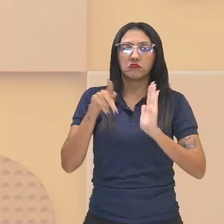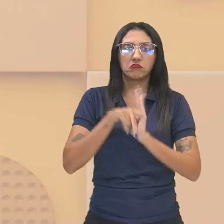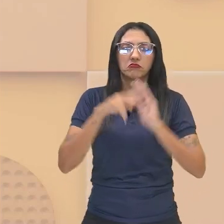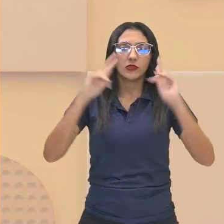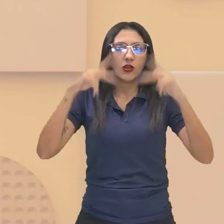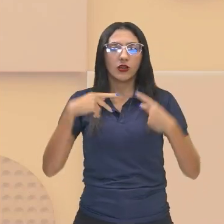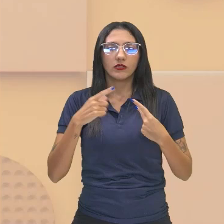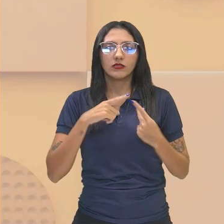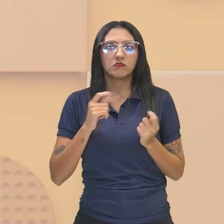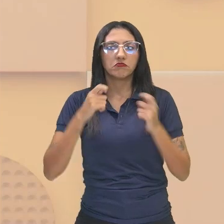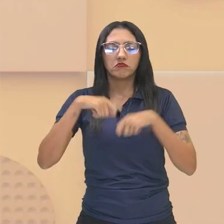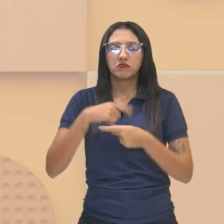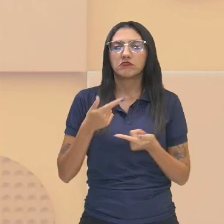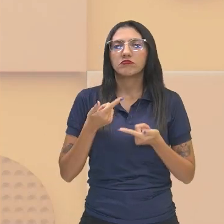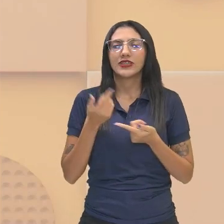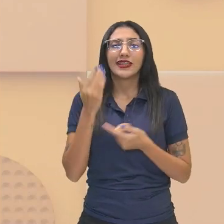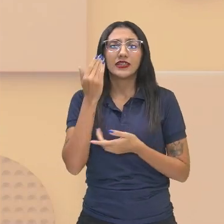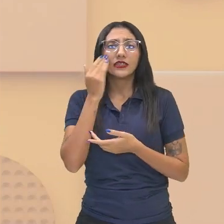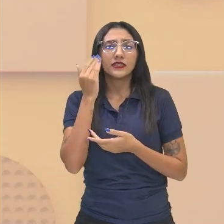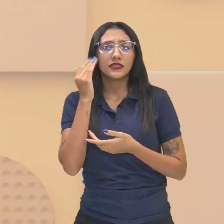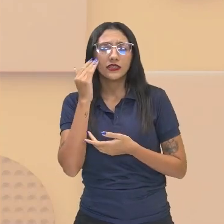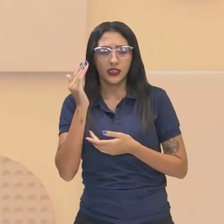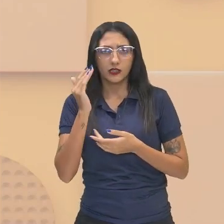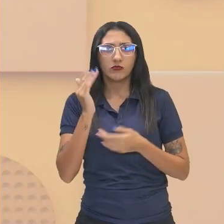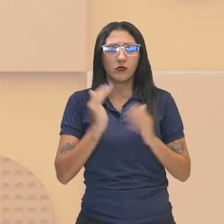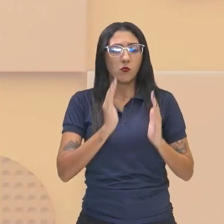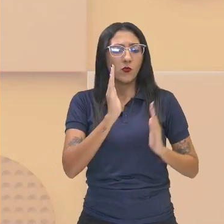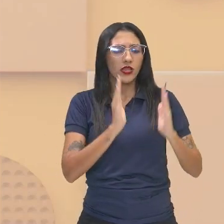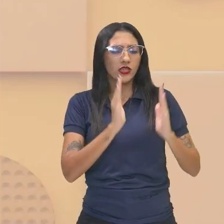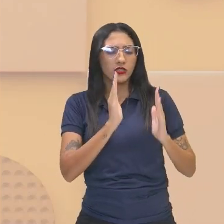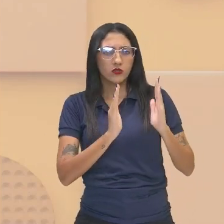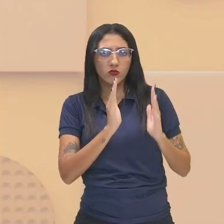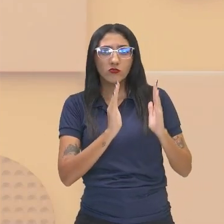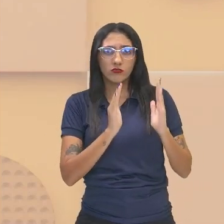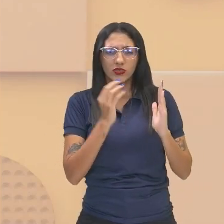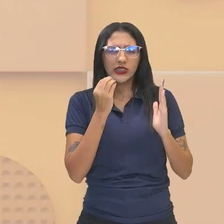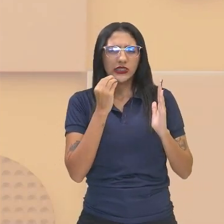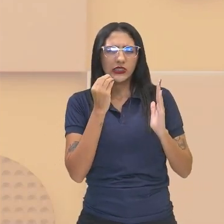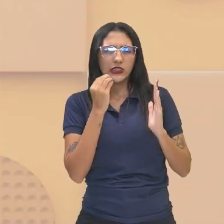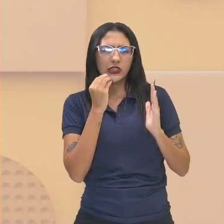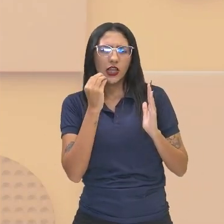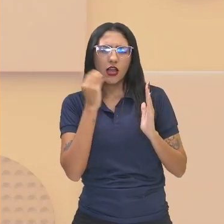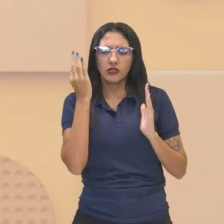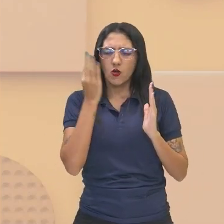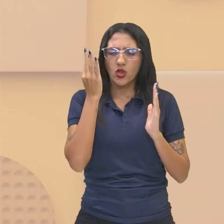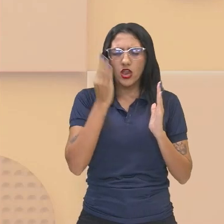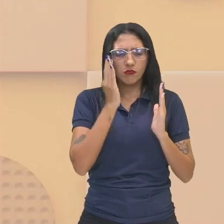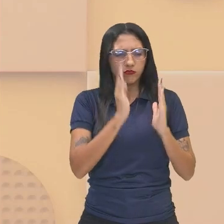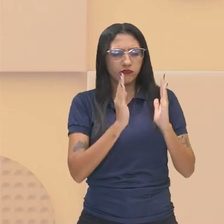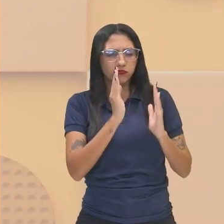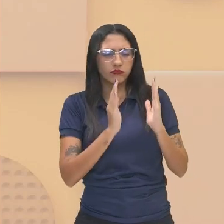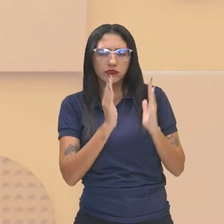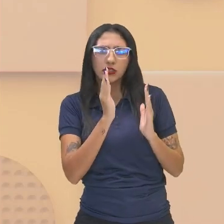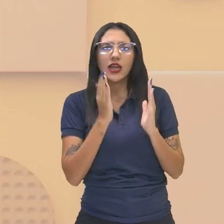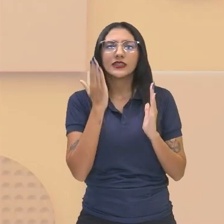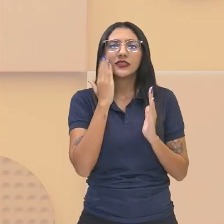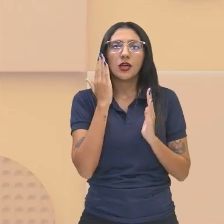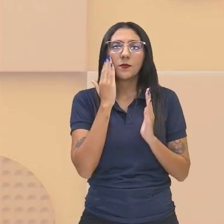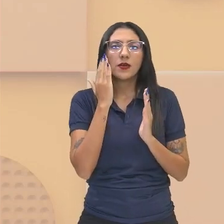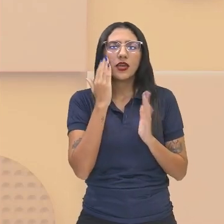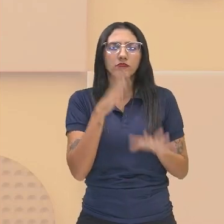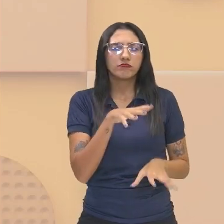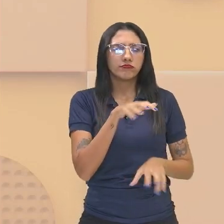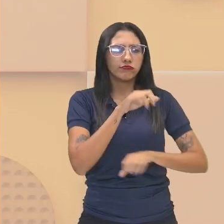o quê? Conversar, então, com esse tempo. Para a gente tentar, então, aí, teoricamente, de certa forma, né? Se